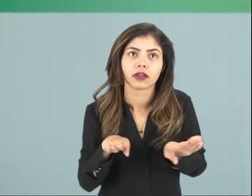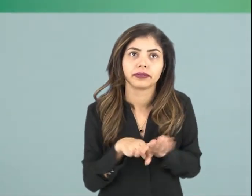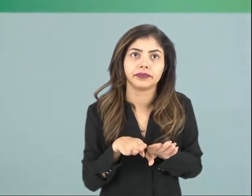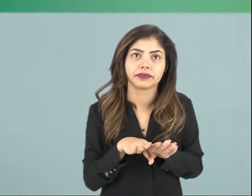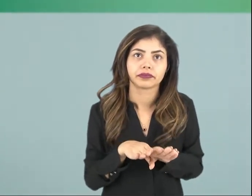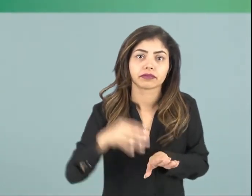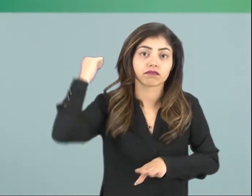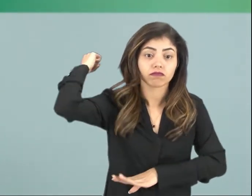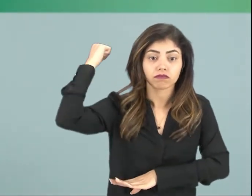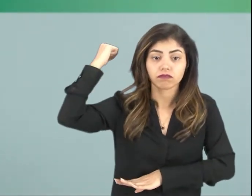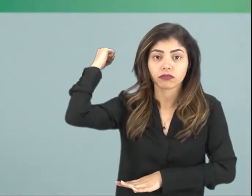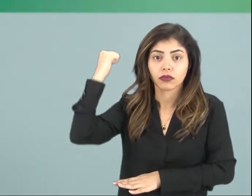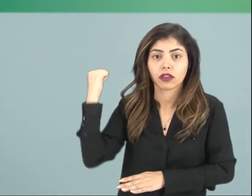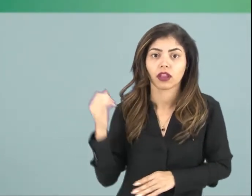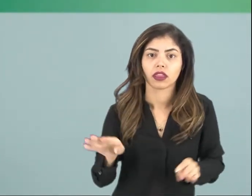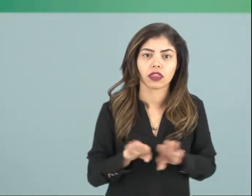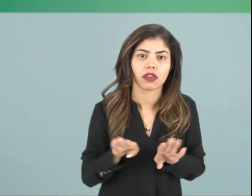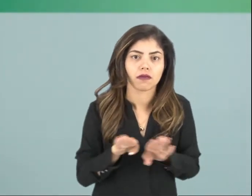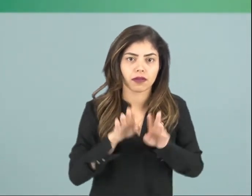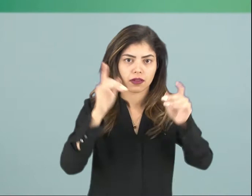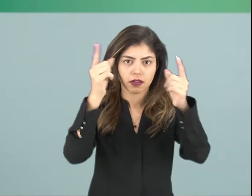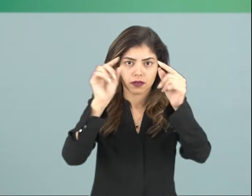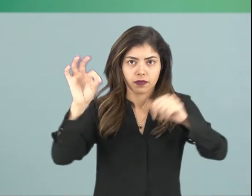do artesanato. Eles têm o nome de